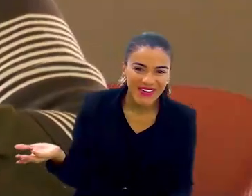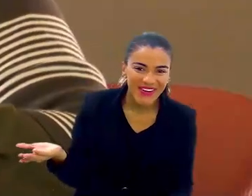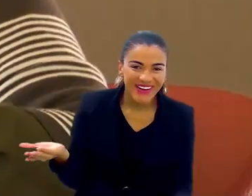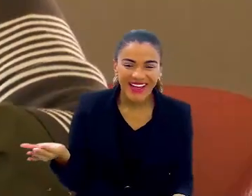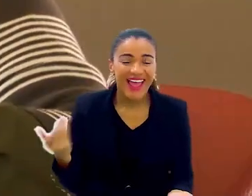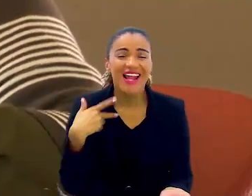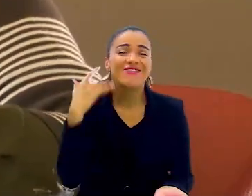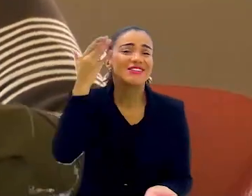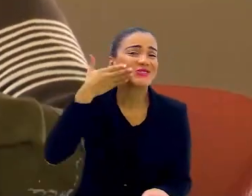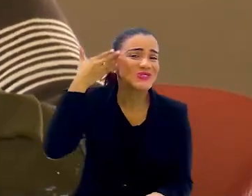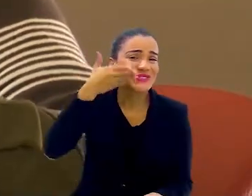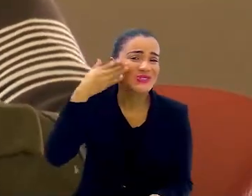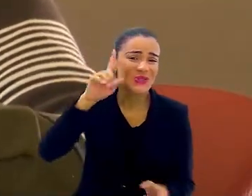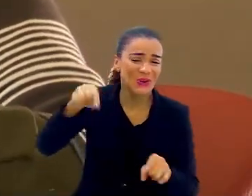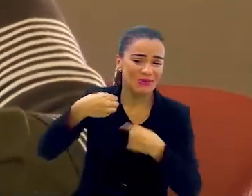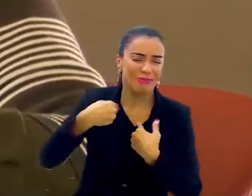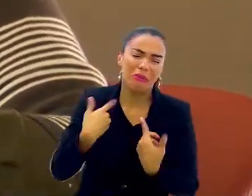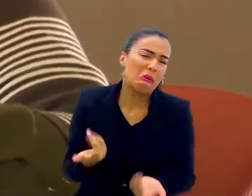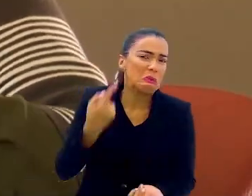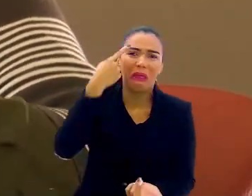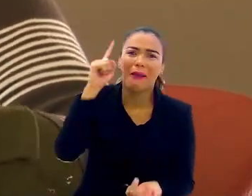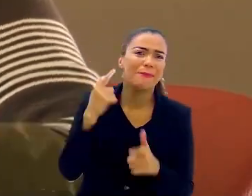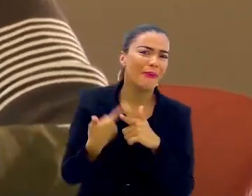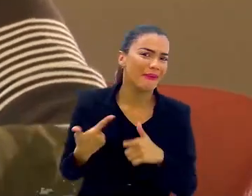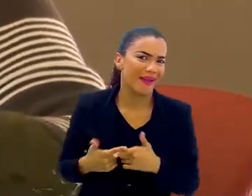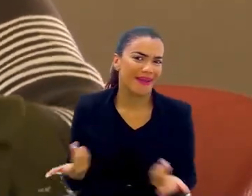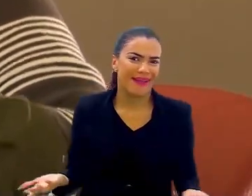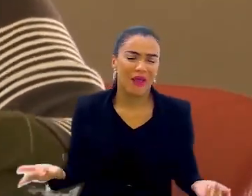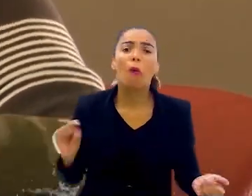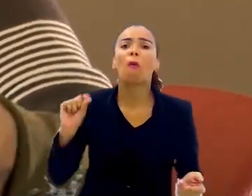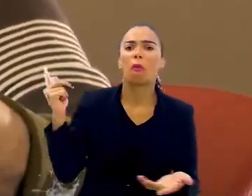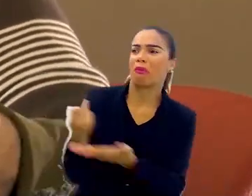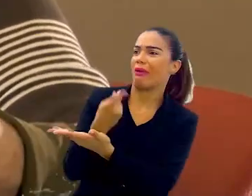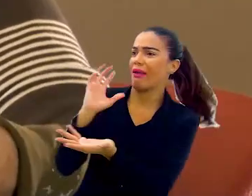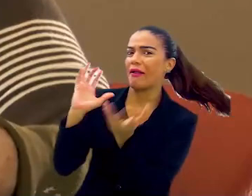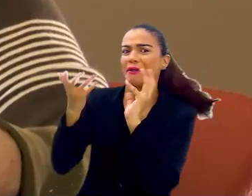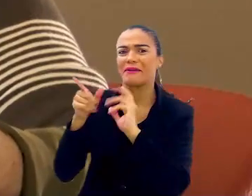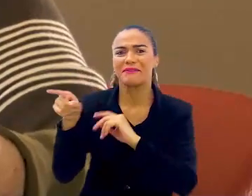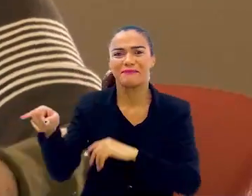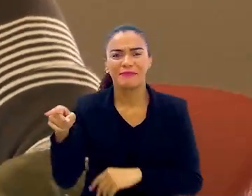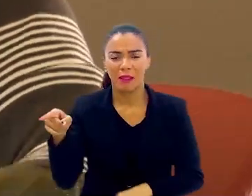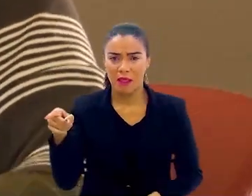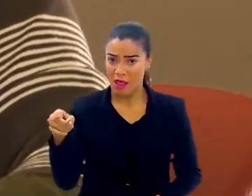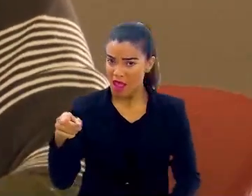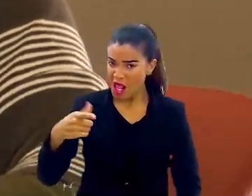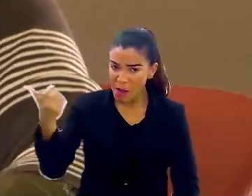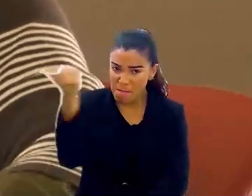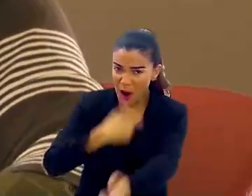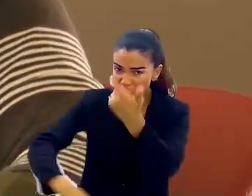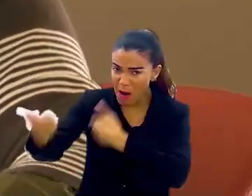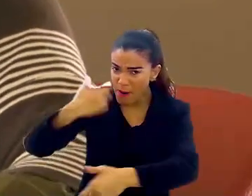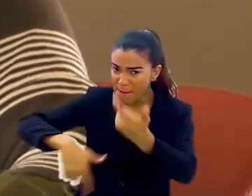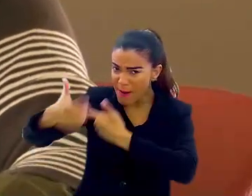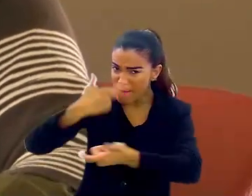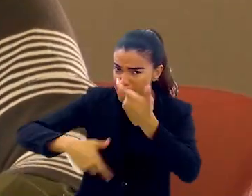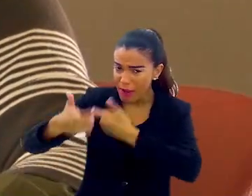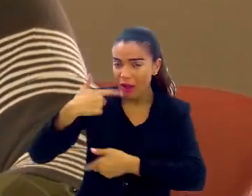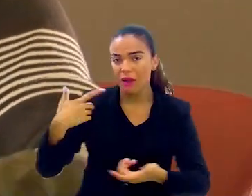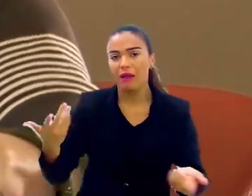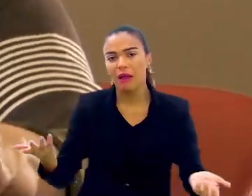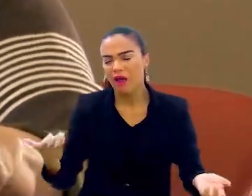Ele fez um discurso contra mim, eu não sei porquê, o que aconteceu, e ele meteu o cacete em